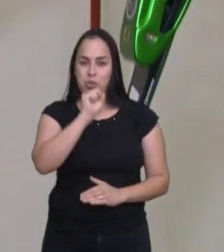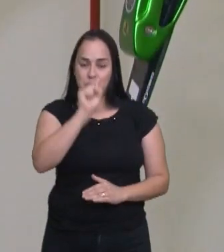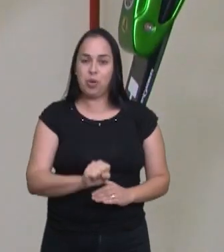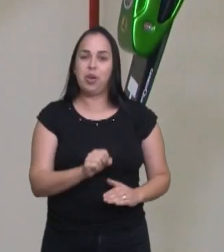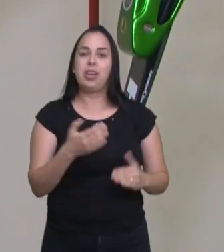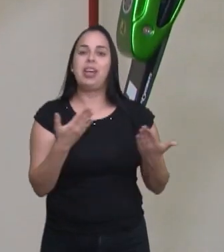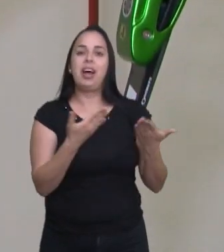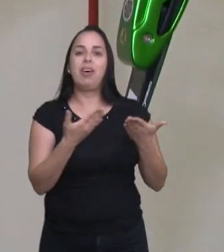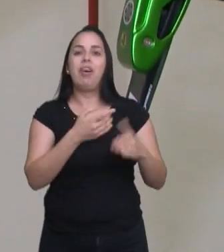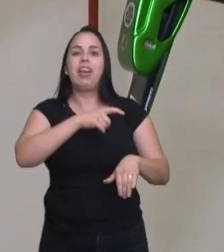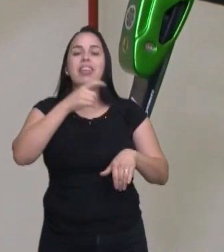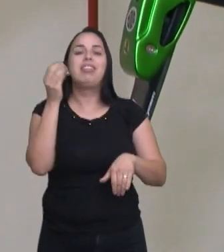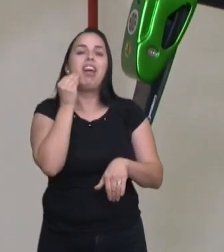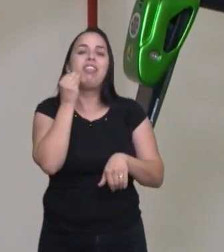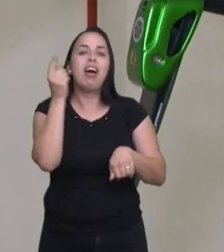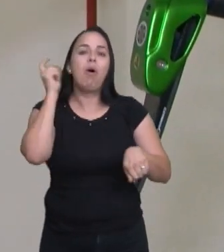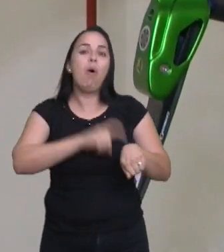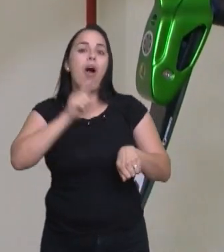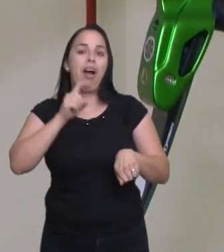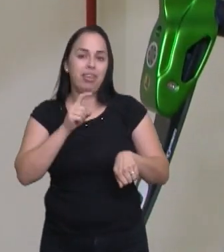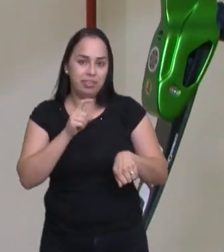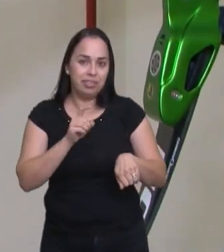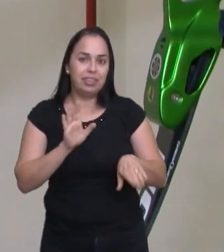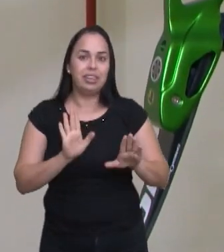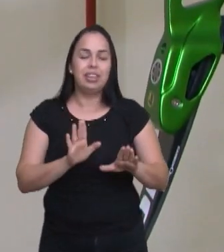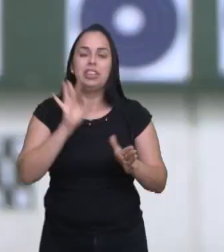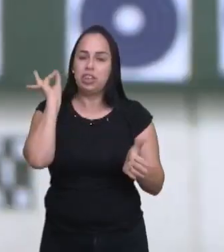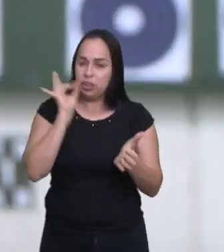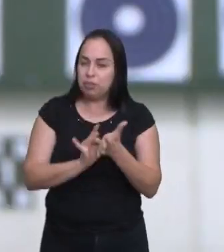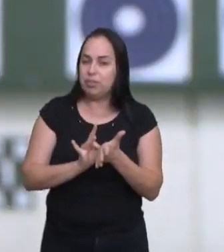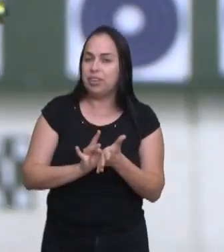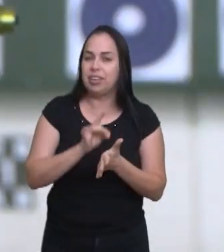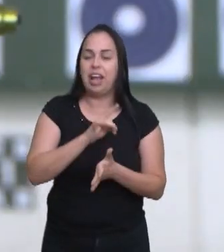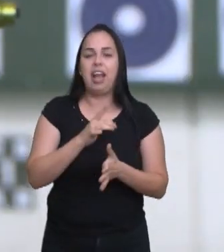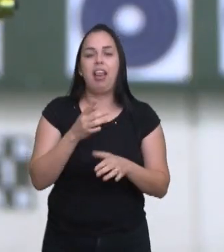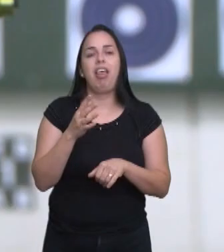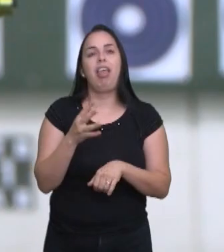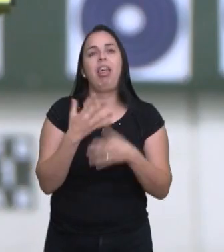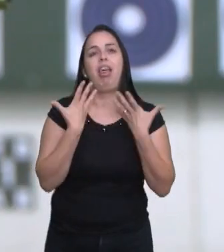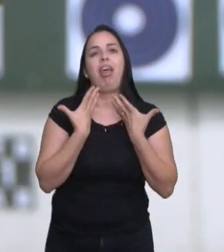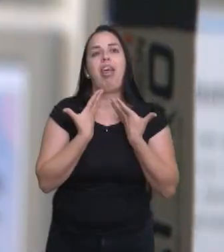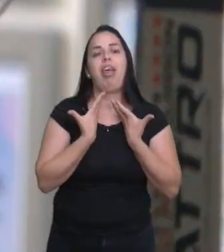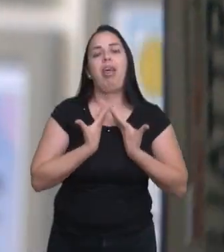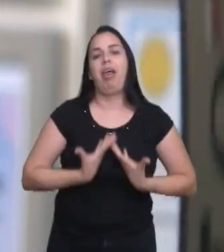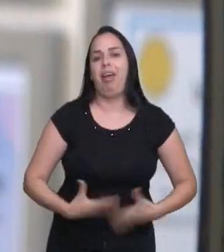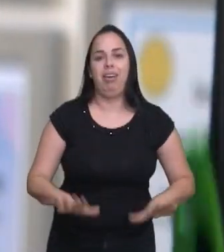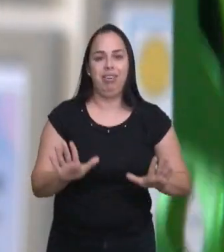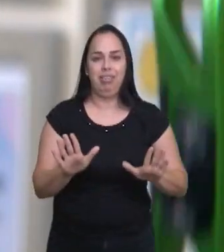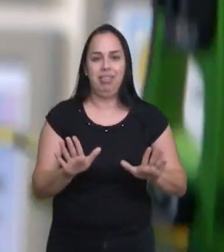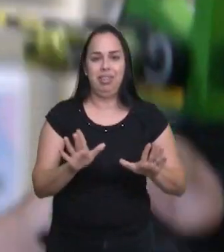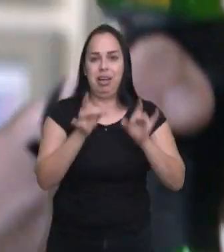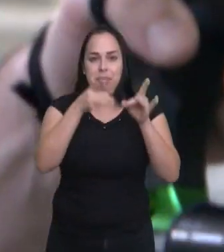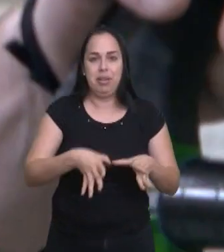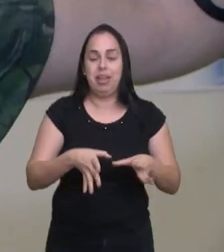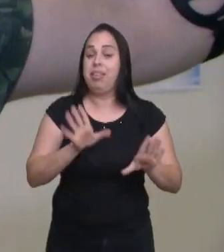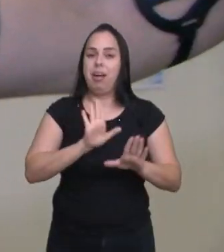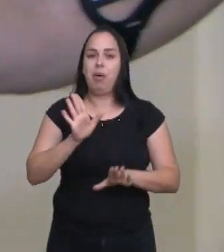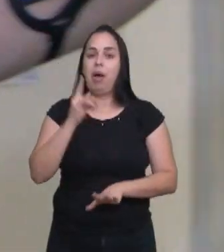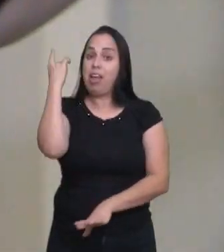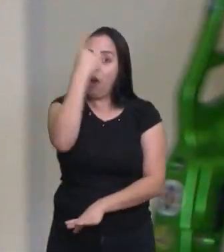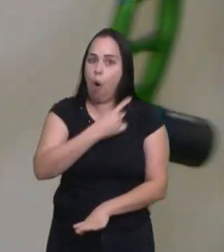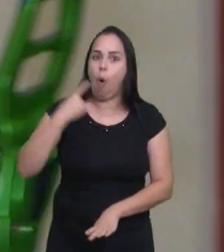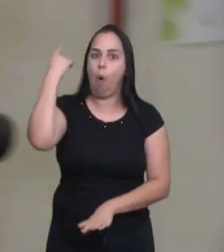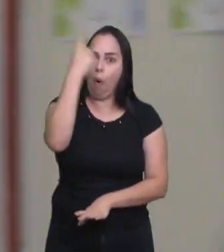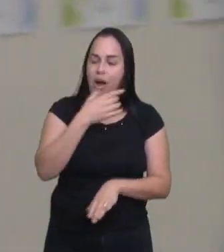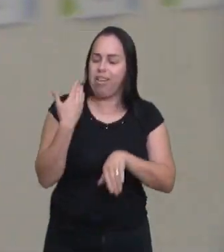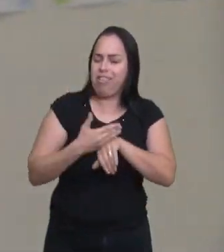de conseguir o recorde brasileiro ainda não chegou. Fato que não faz ele desanimar. Por dia, são horas de treinamento